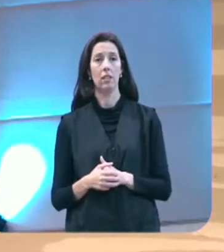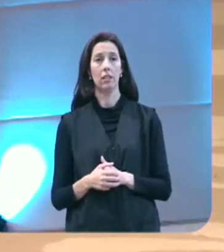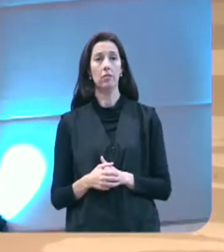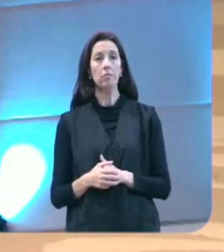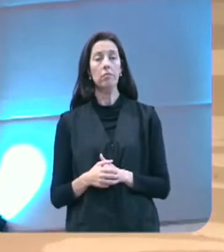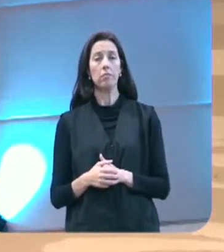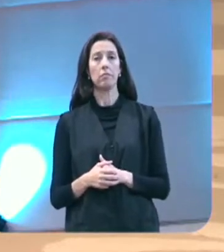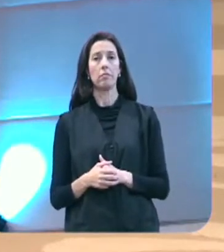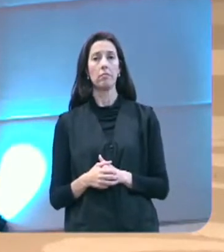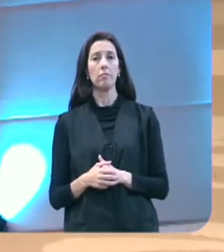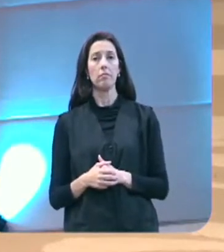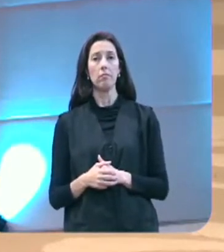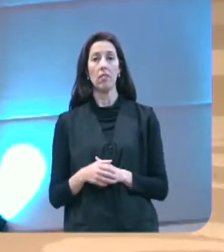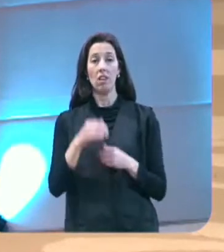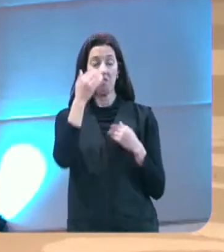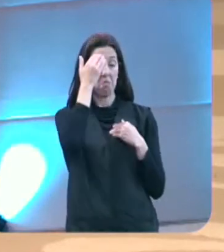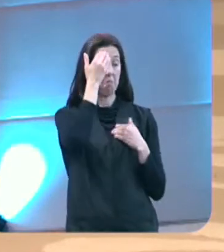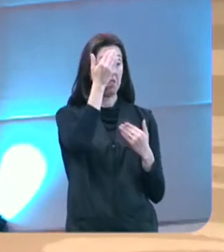Nem um obrigado.